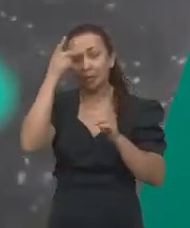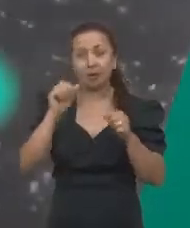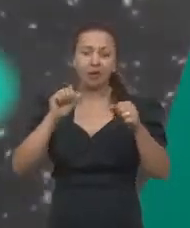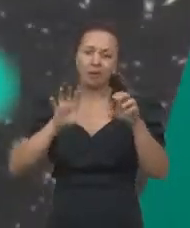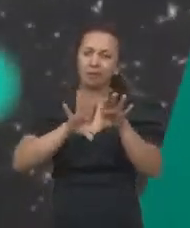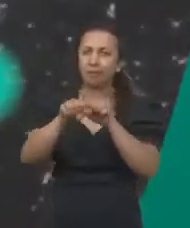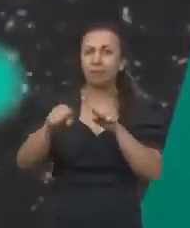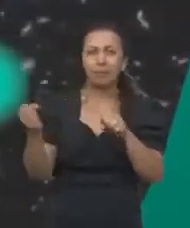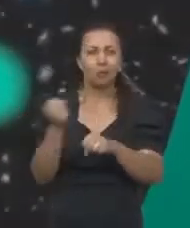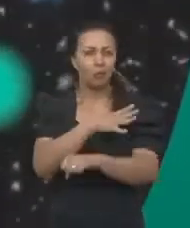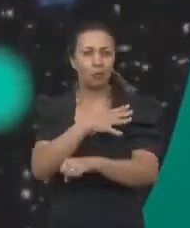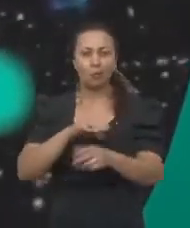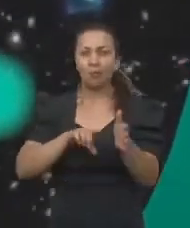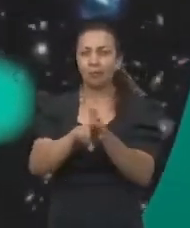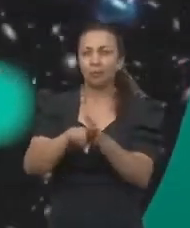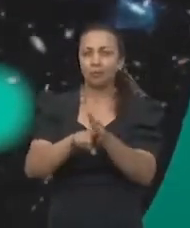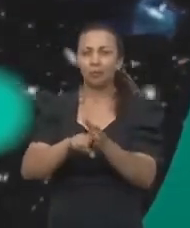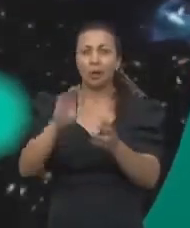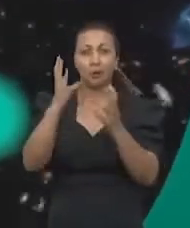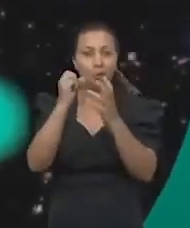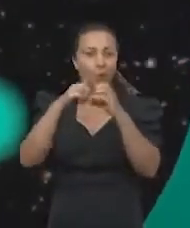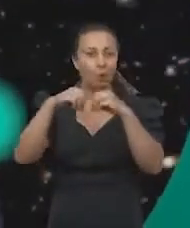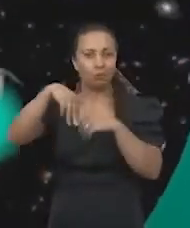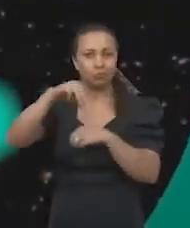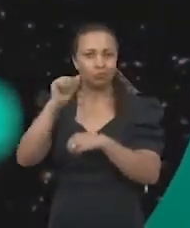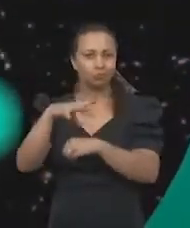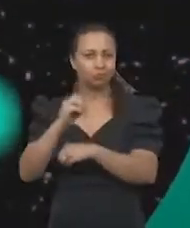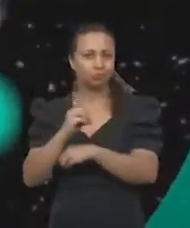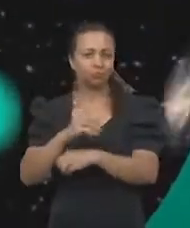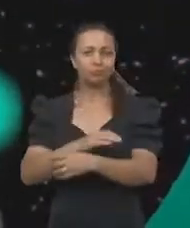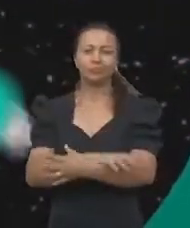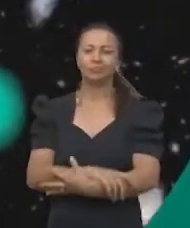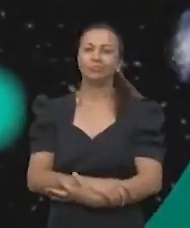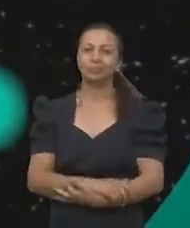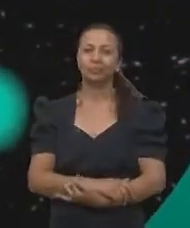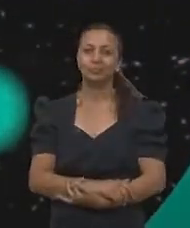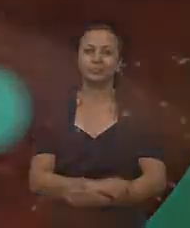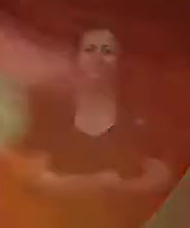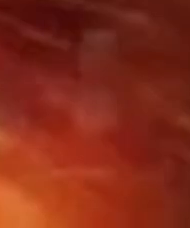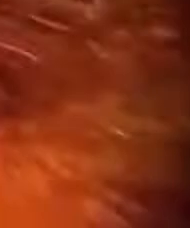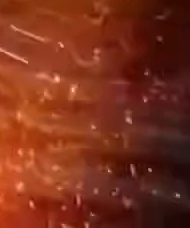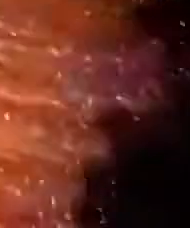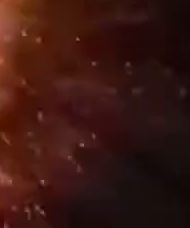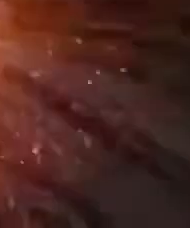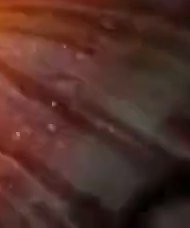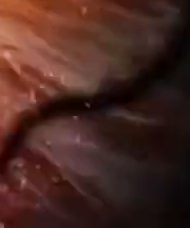desenvolvem projeto para formar novos pesquisadores na área de cosmologia.